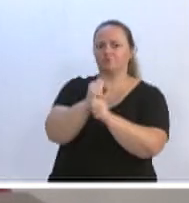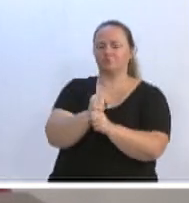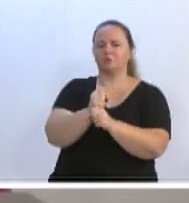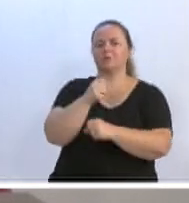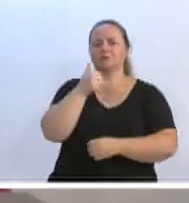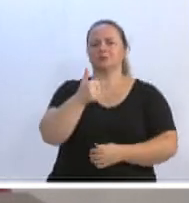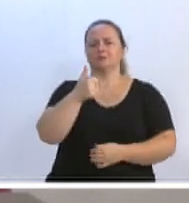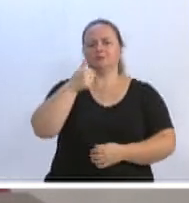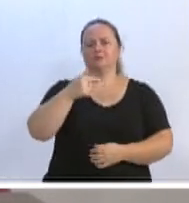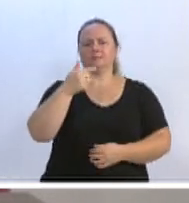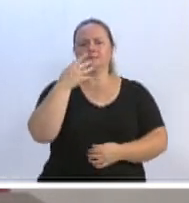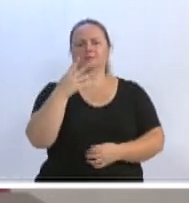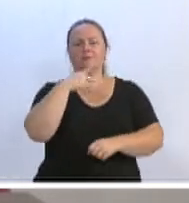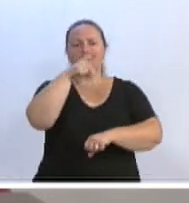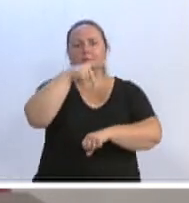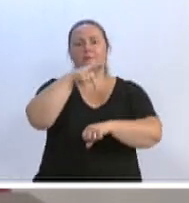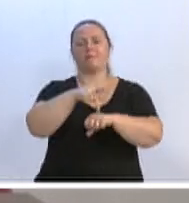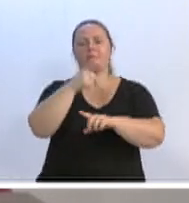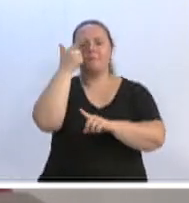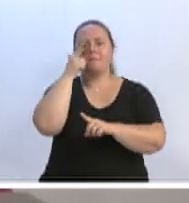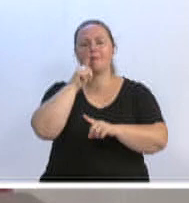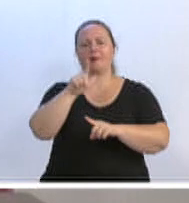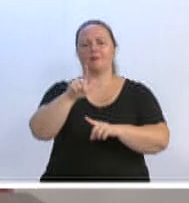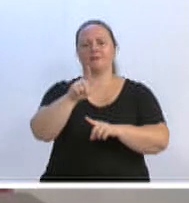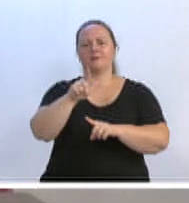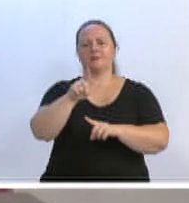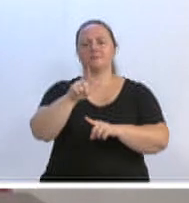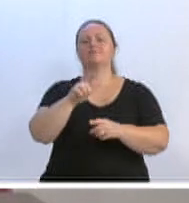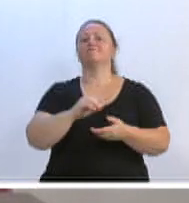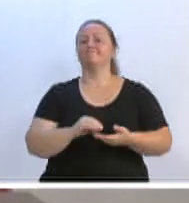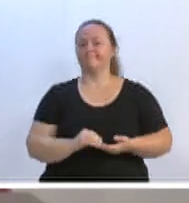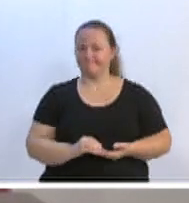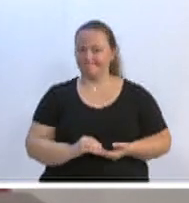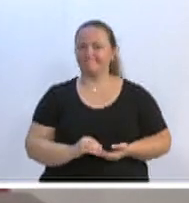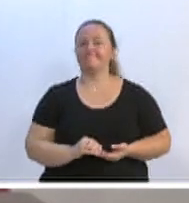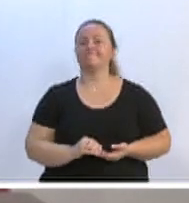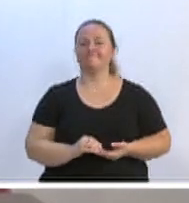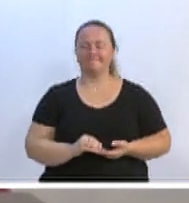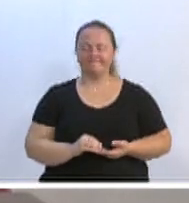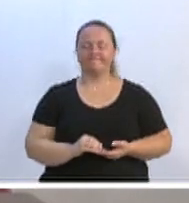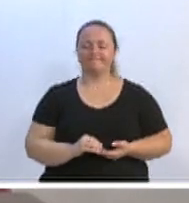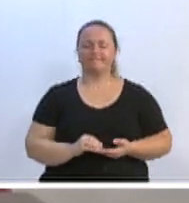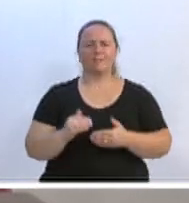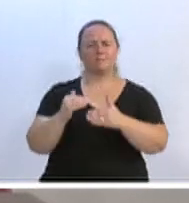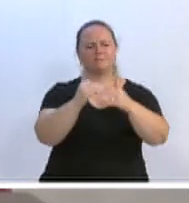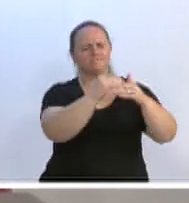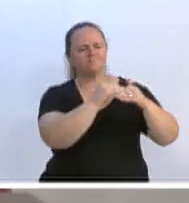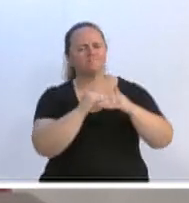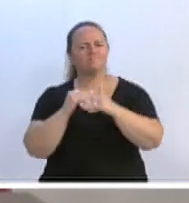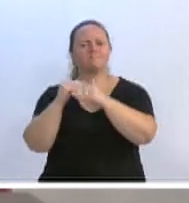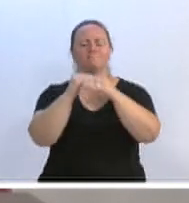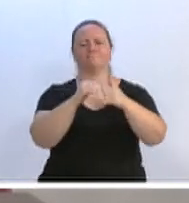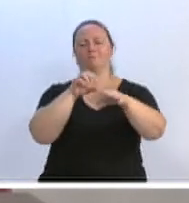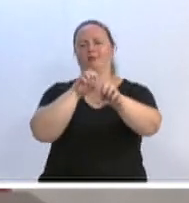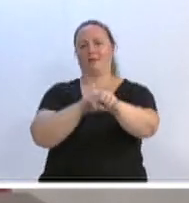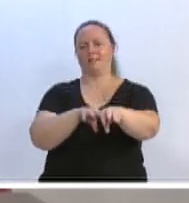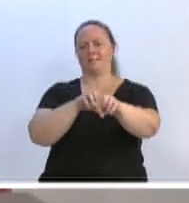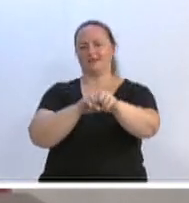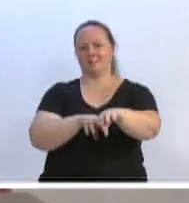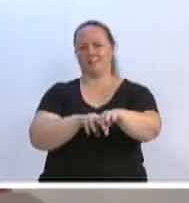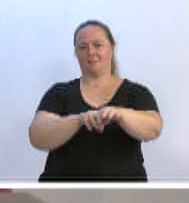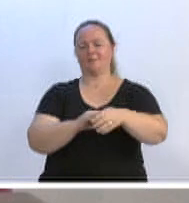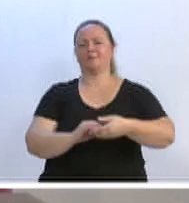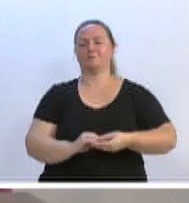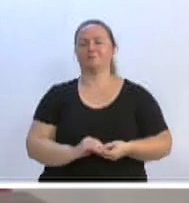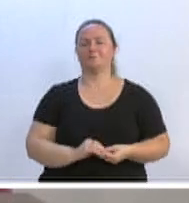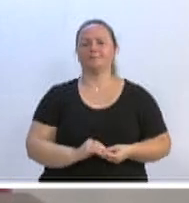países com a recepção desse sinal com os mesmos ensinos. Louvado seja o nome do Senhor.